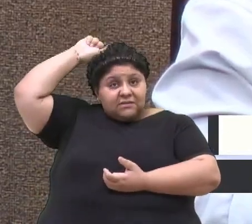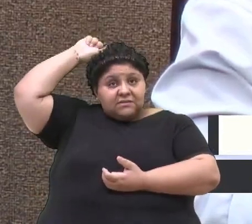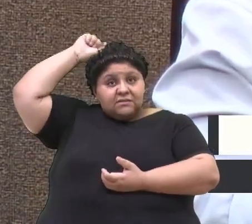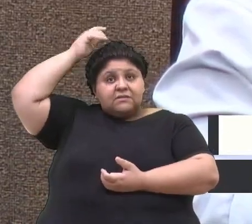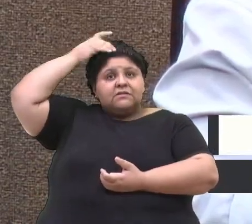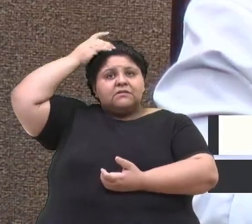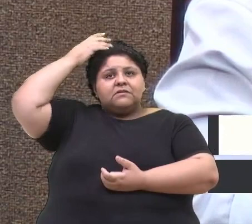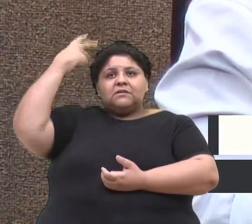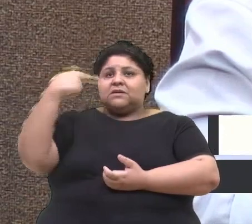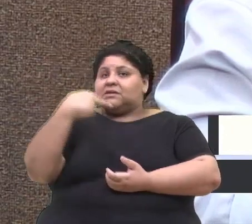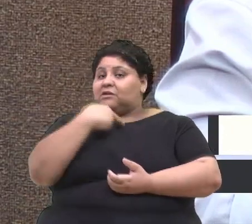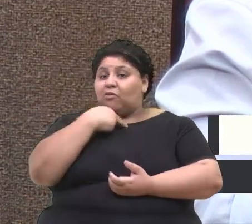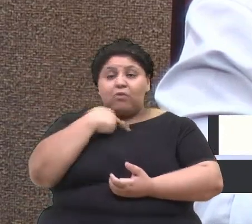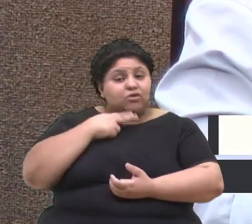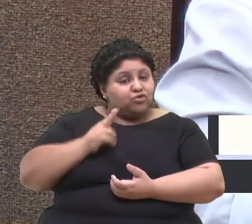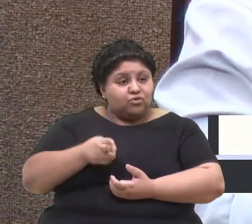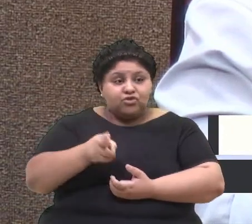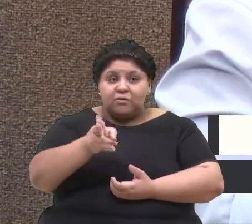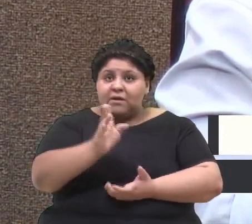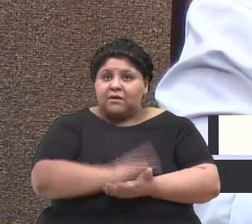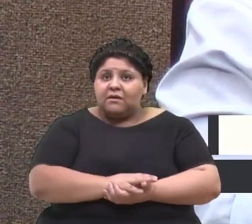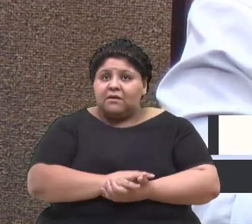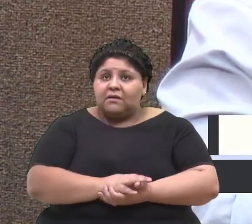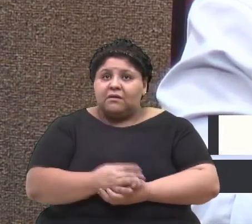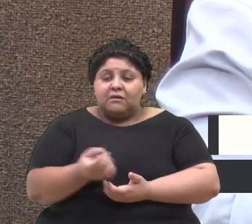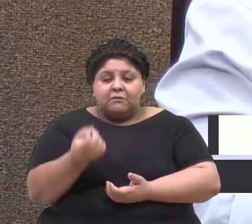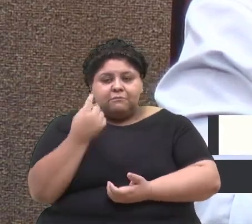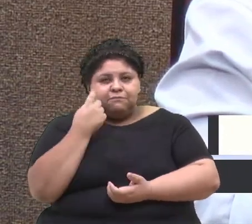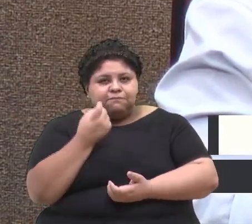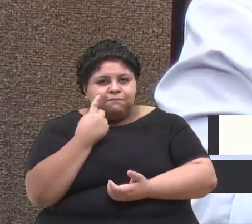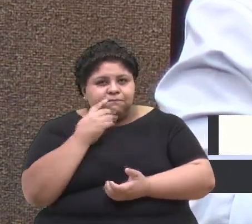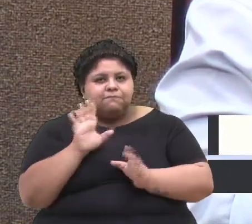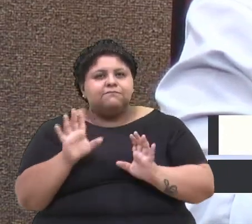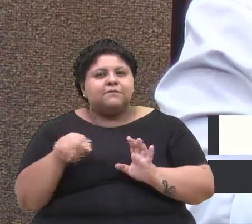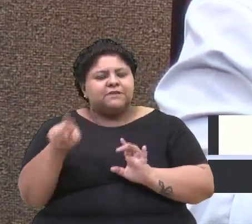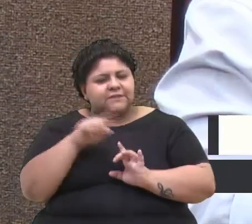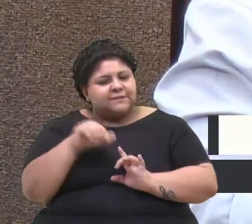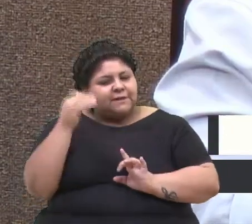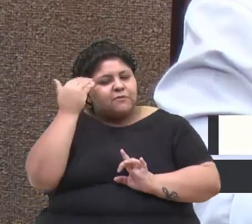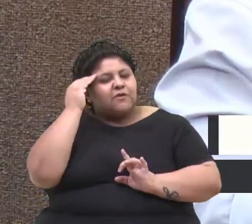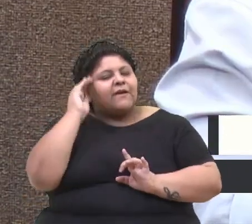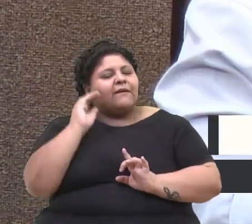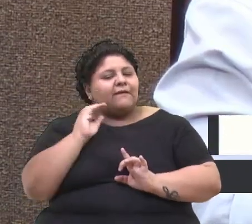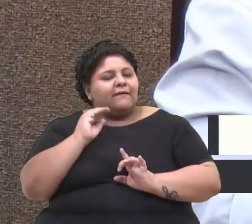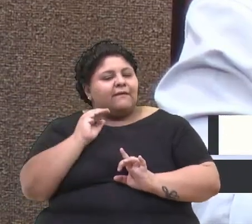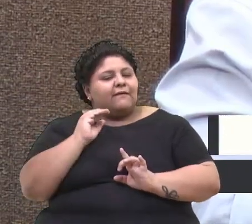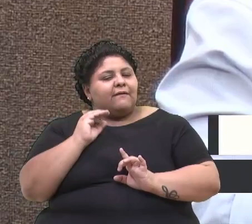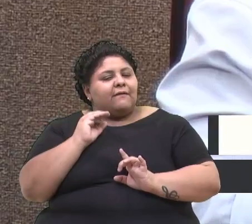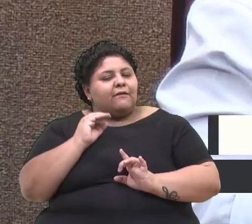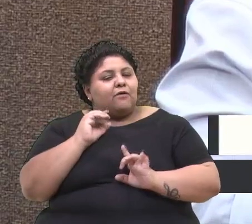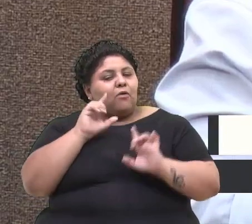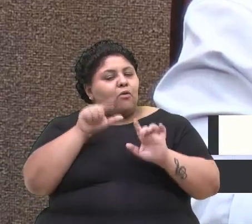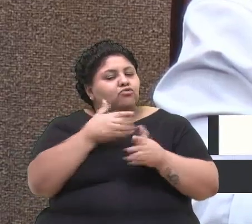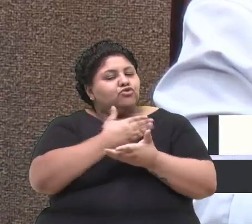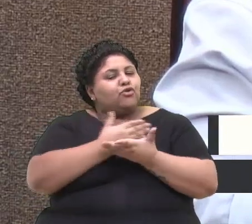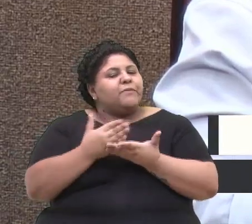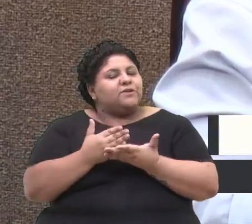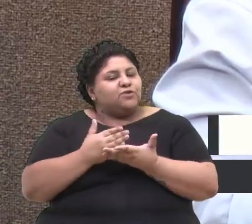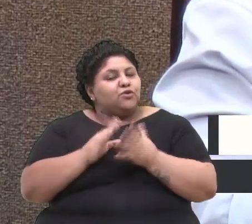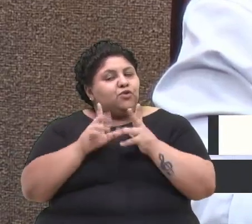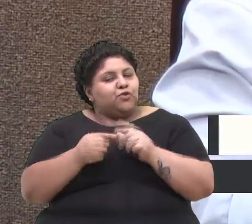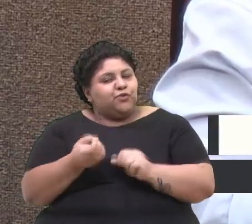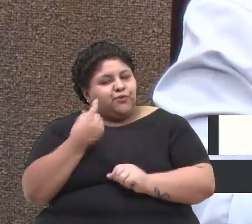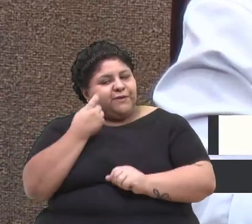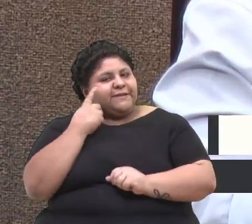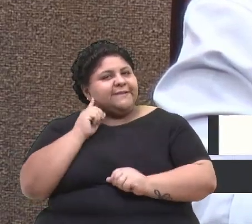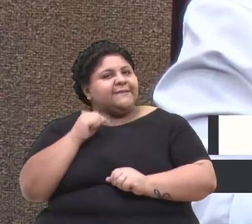Não pode ficar assim. Esses interesses escusos, a gente sabe exatamente de onde vem. Exatamente de onde vem. Então nós temos que